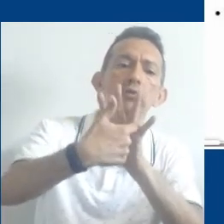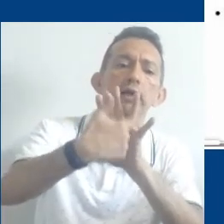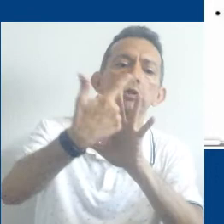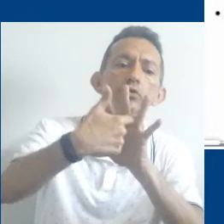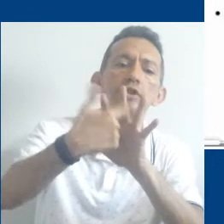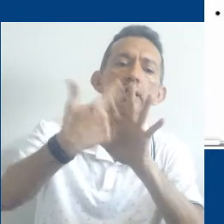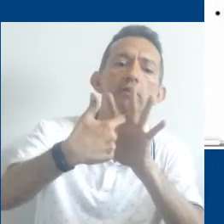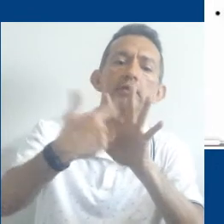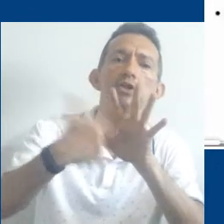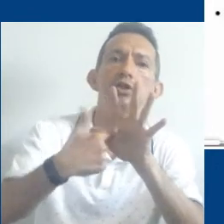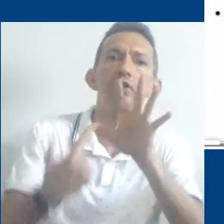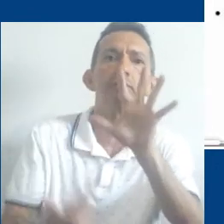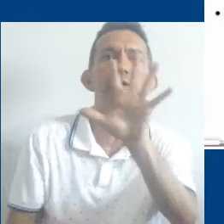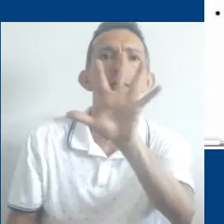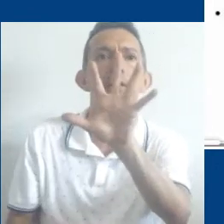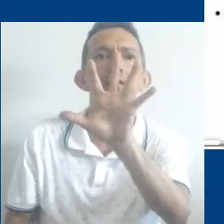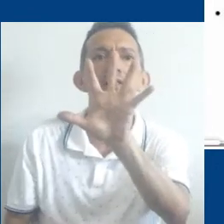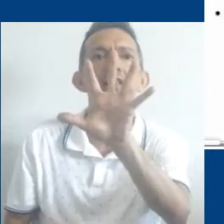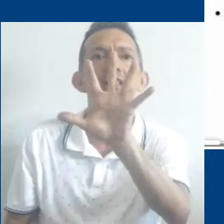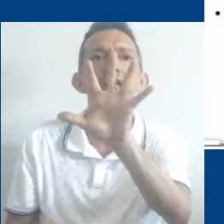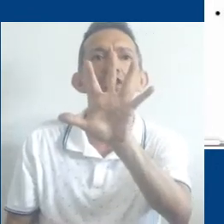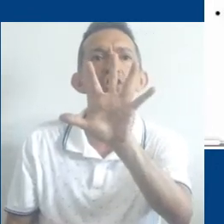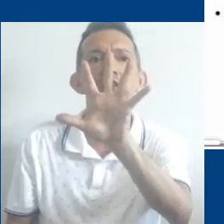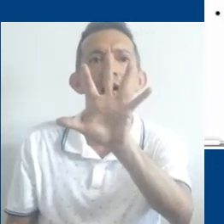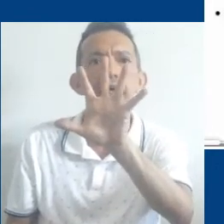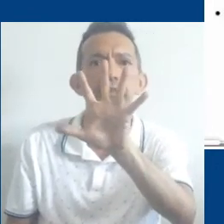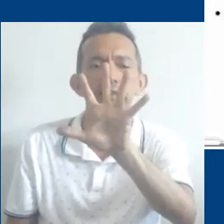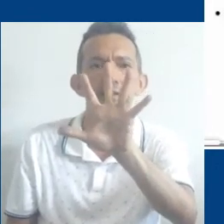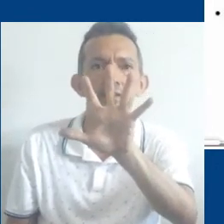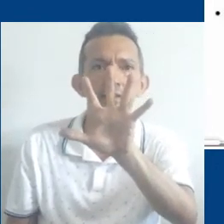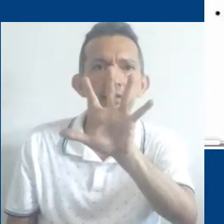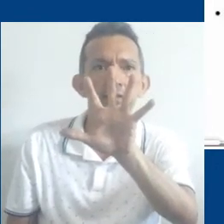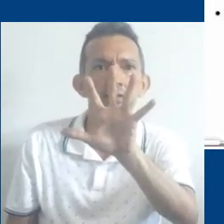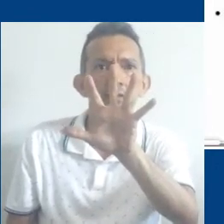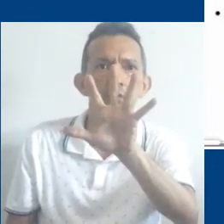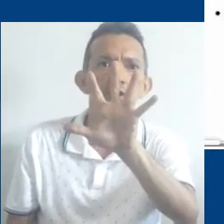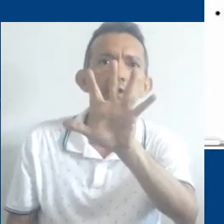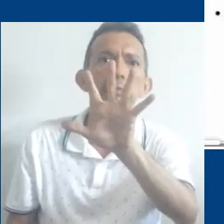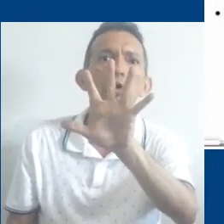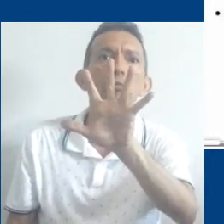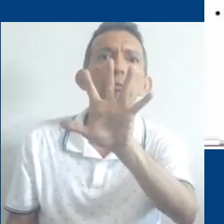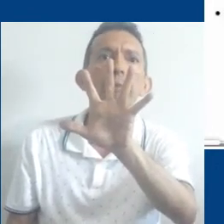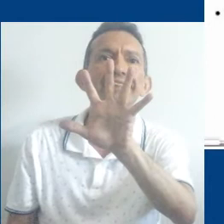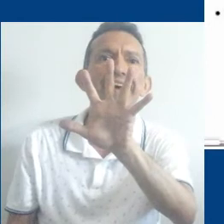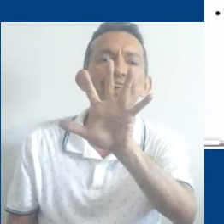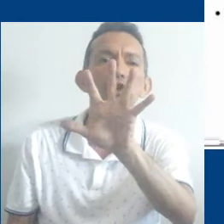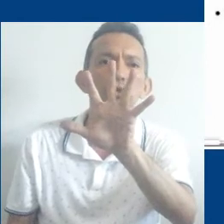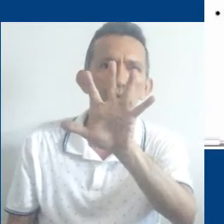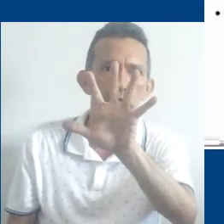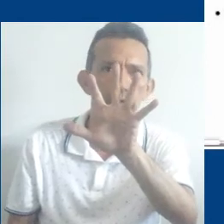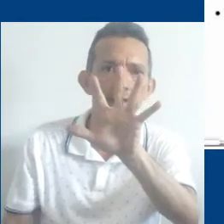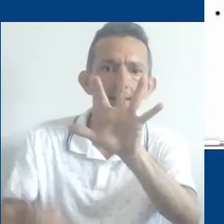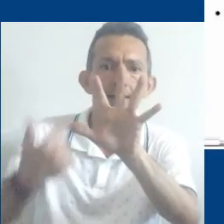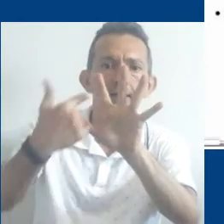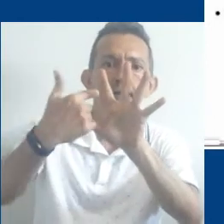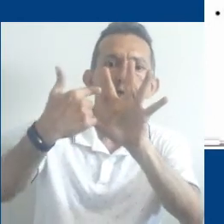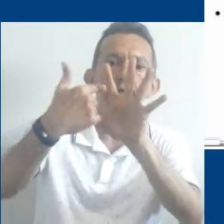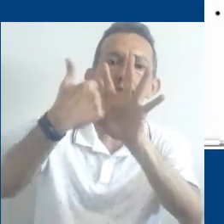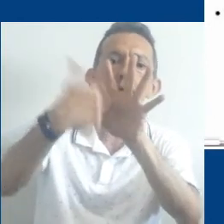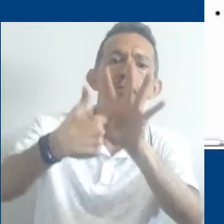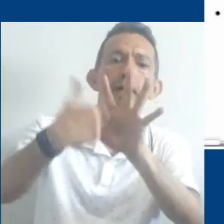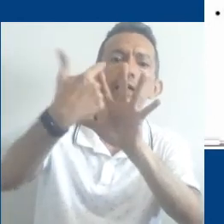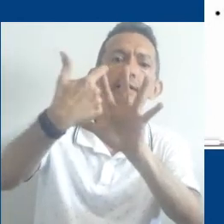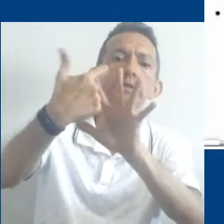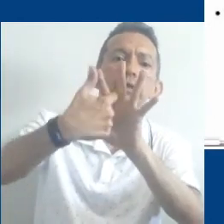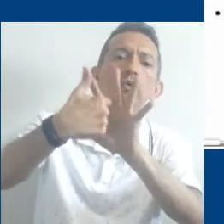que ficam entre os dedos da gente, que é chamada de membranas interdigitais, conhecido também como patágio, né?